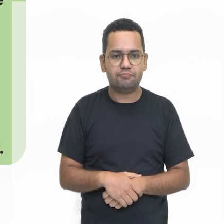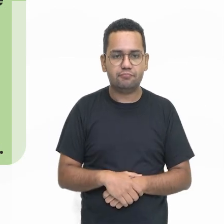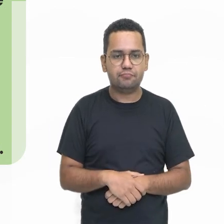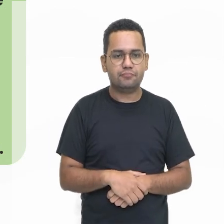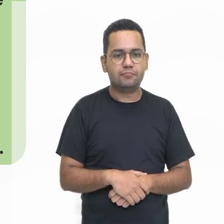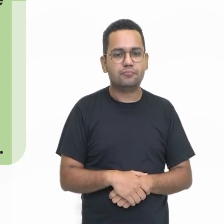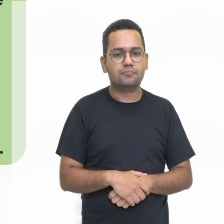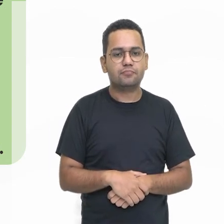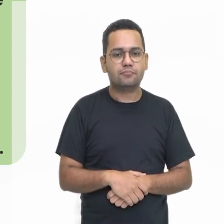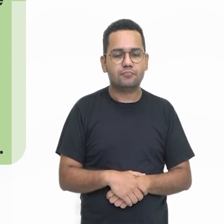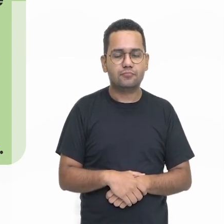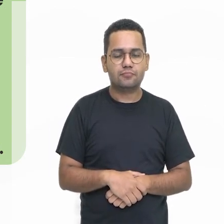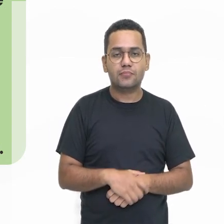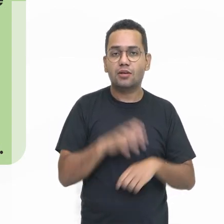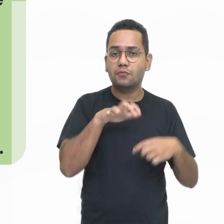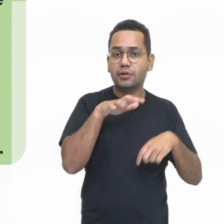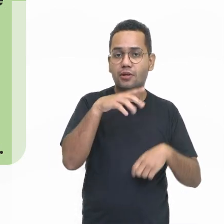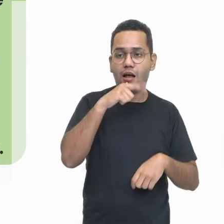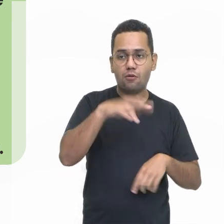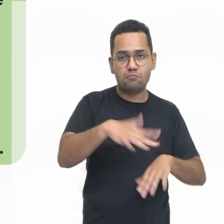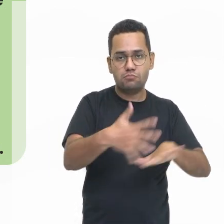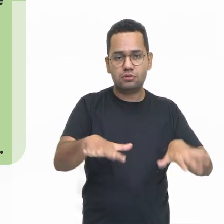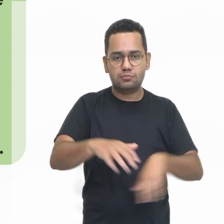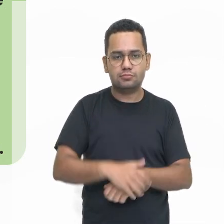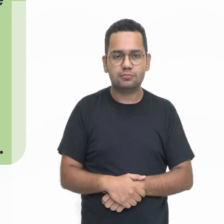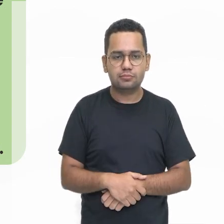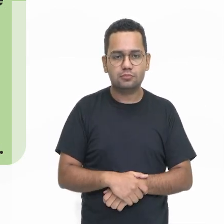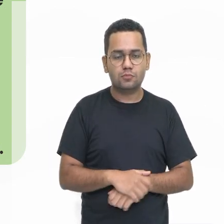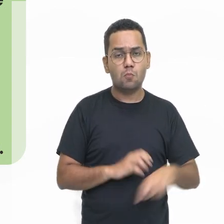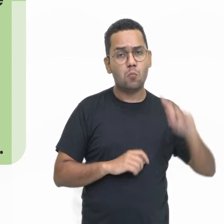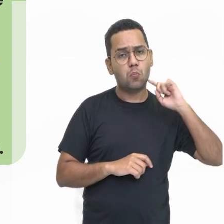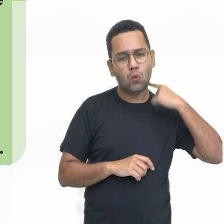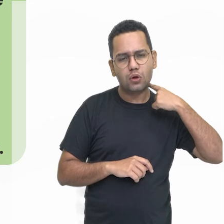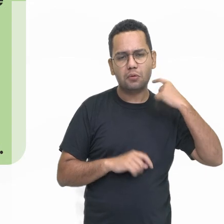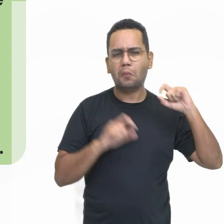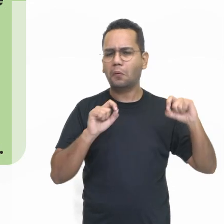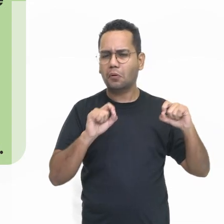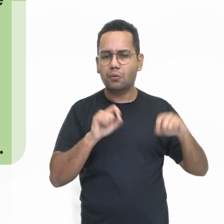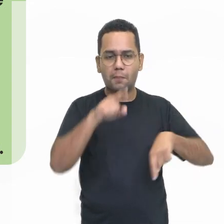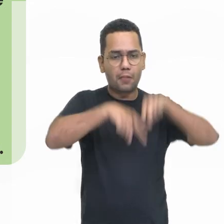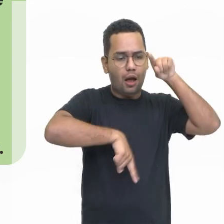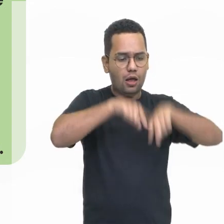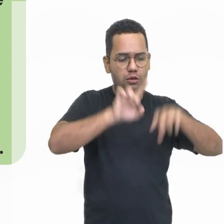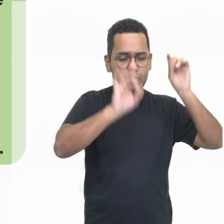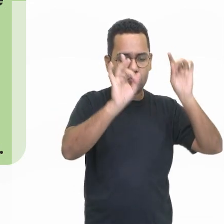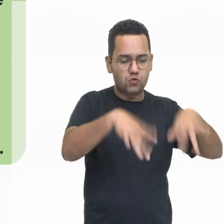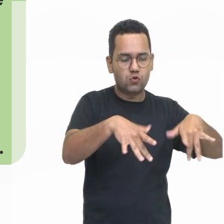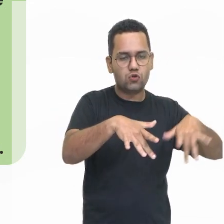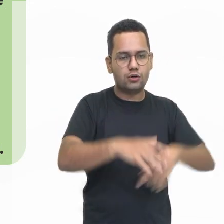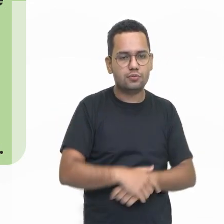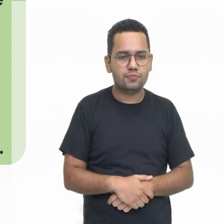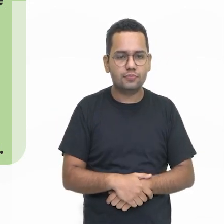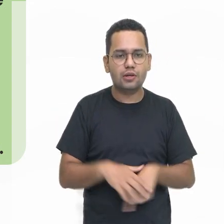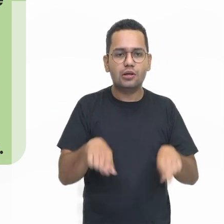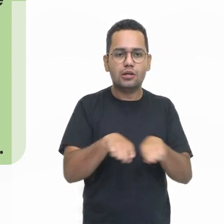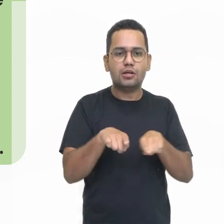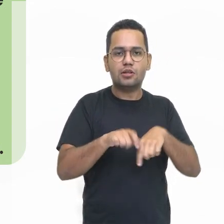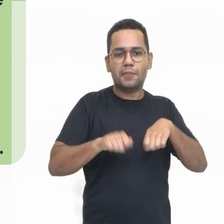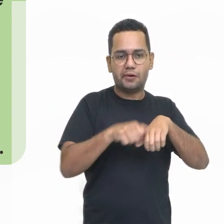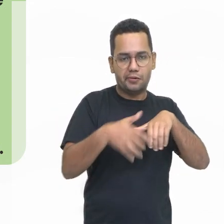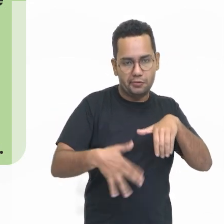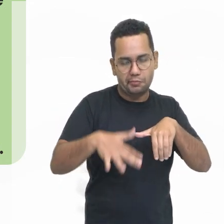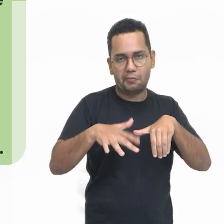diretamente os ecossistemas marinhos. E a poluição em si, né, que é o descarte de resíduos sólidos, esgotos e